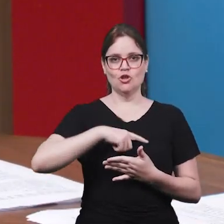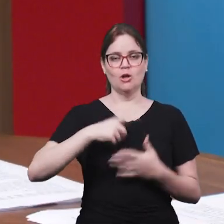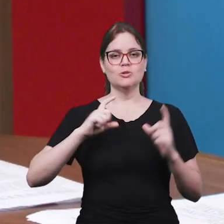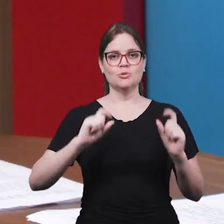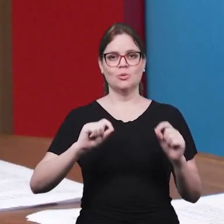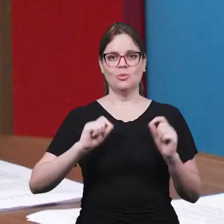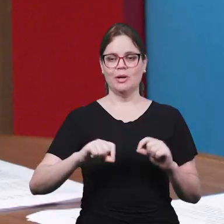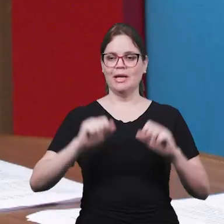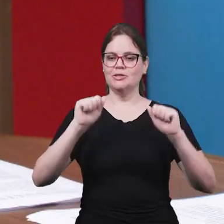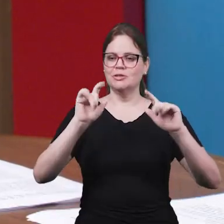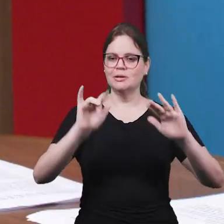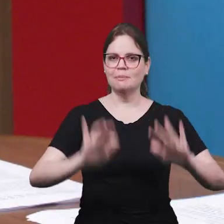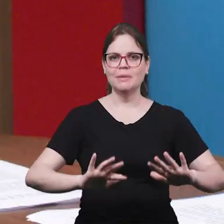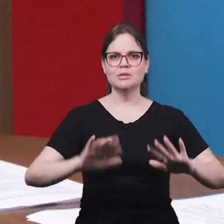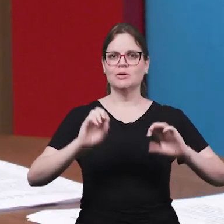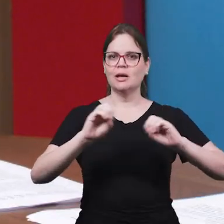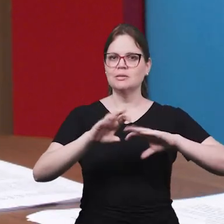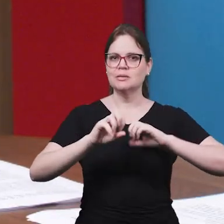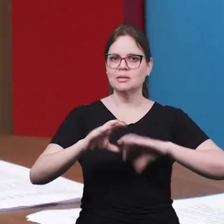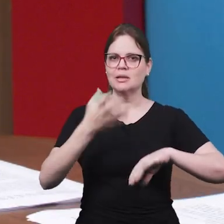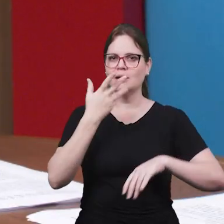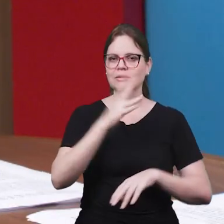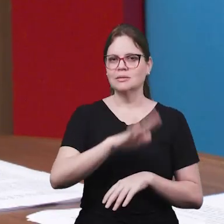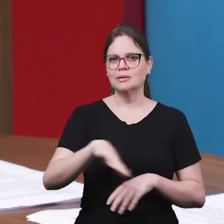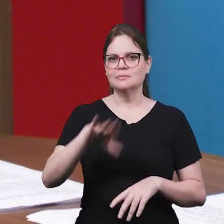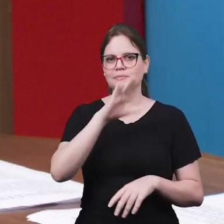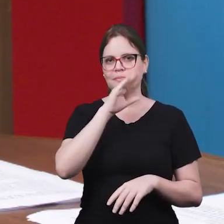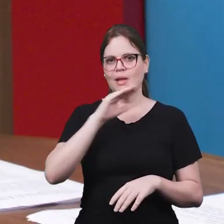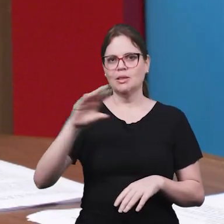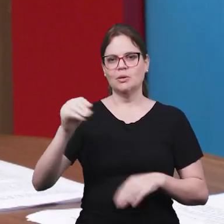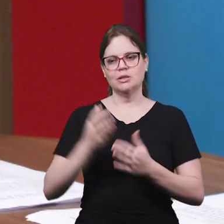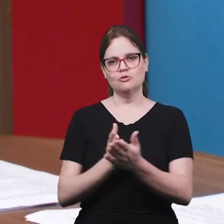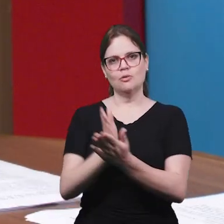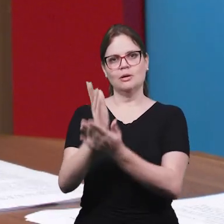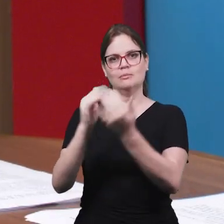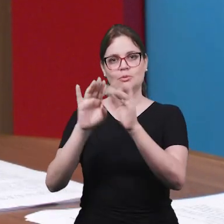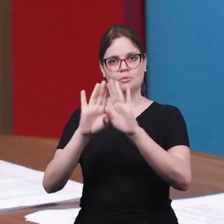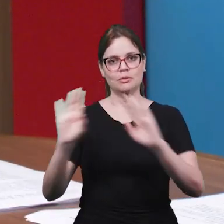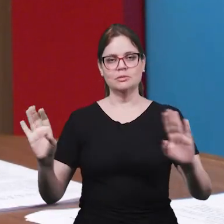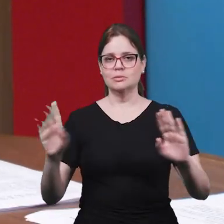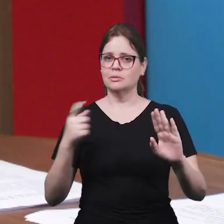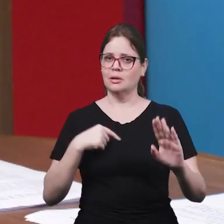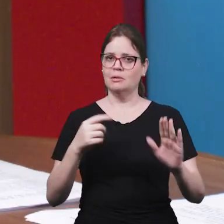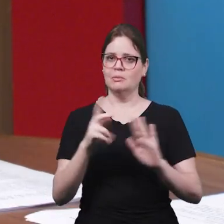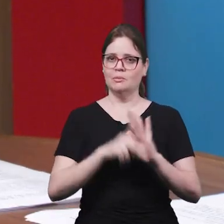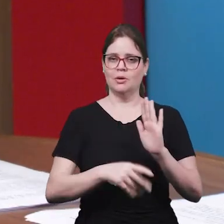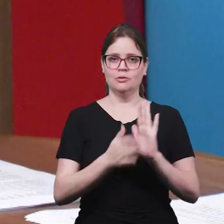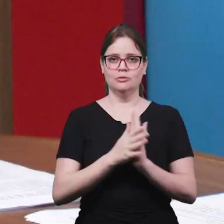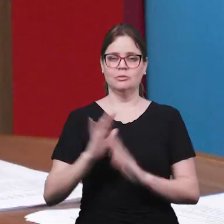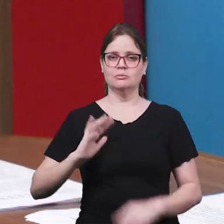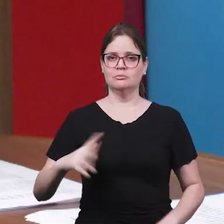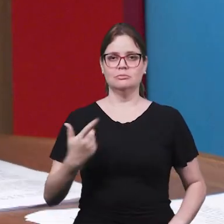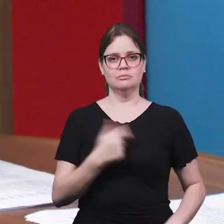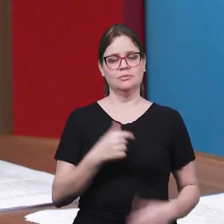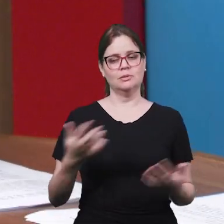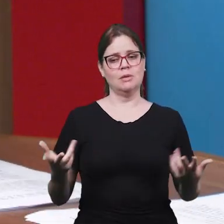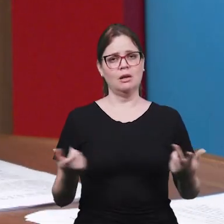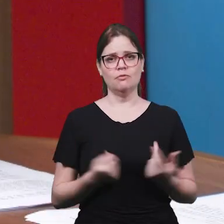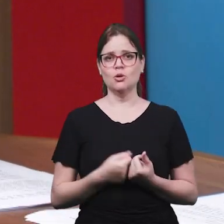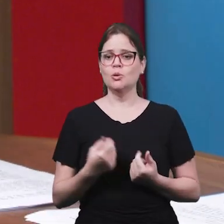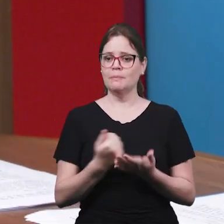crianças, os adolescentes, né, o caminho para a eternidade, né, para a salvação, Isso é um privilégio, né, que o Senhor nos